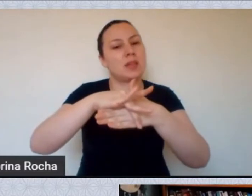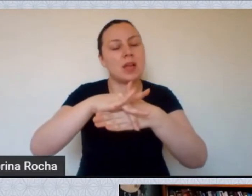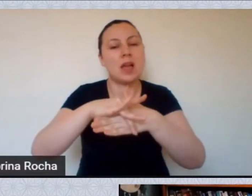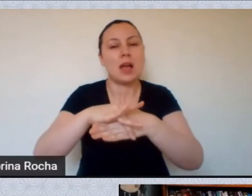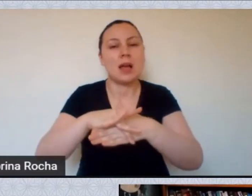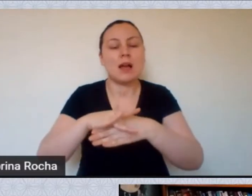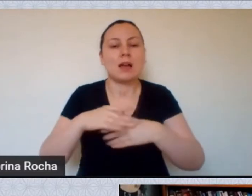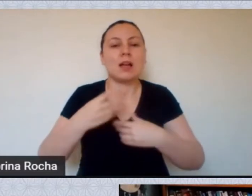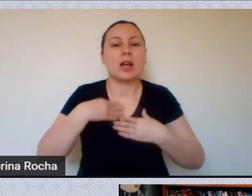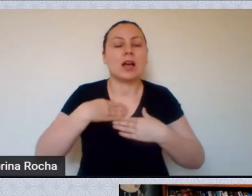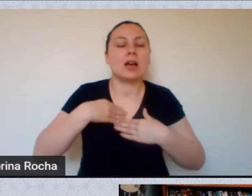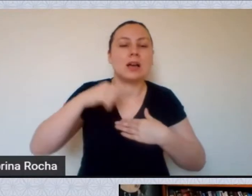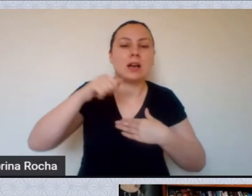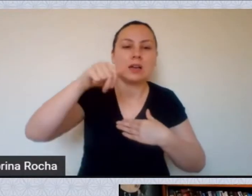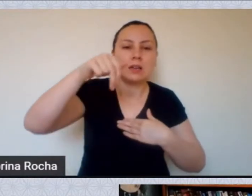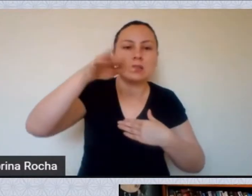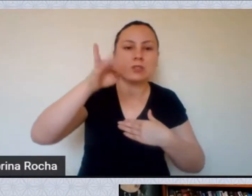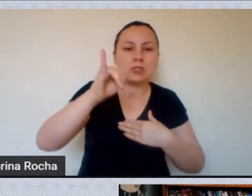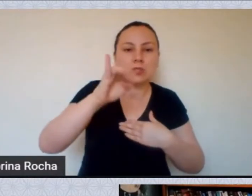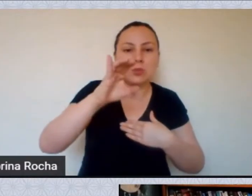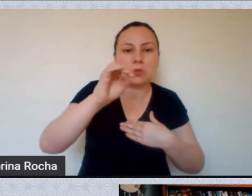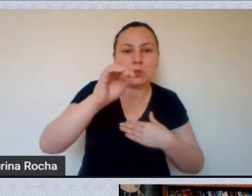tem vacina contra isso, o que